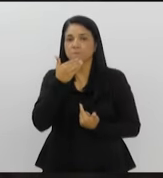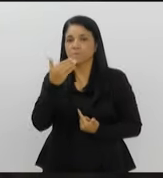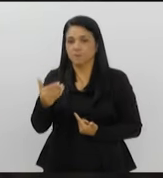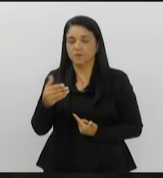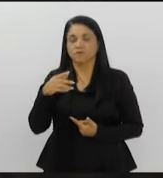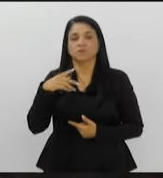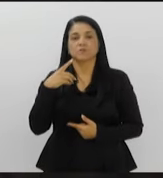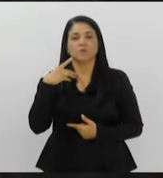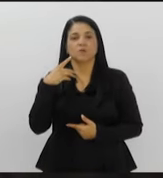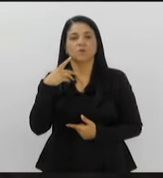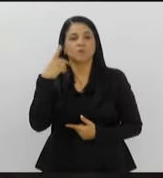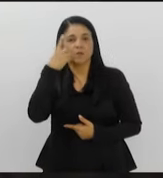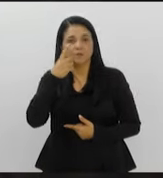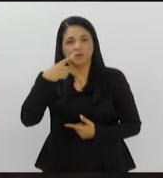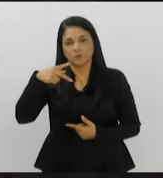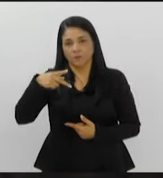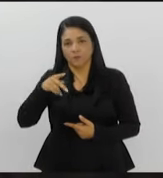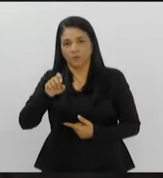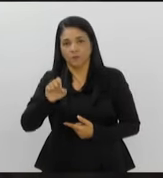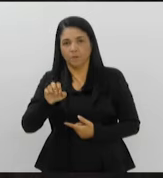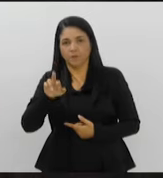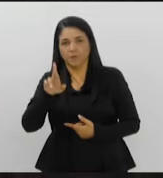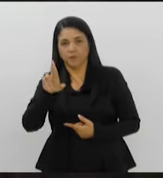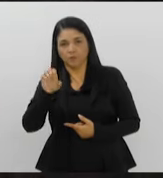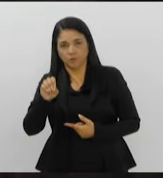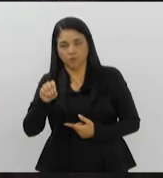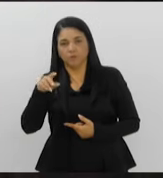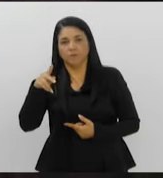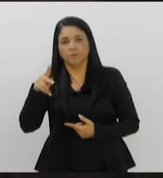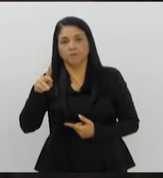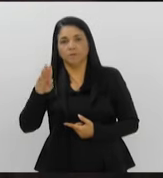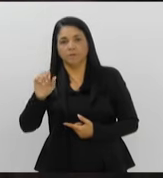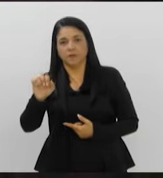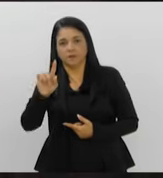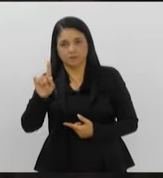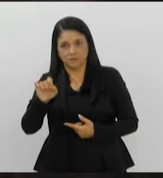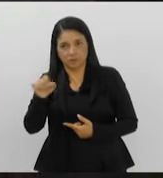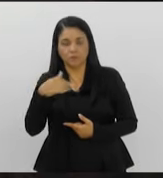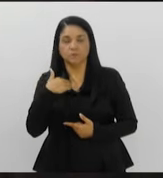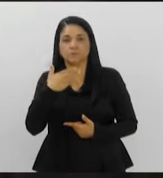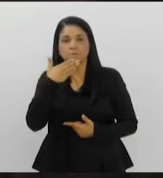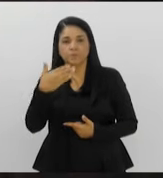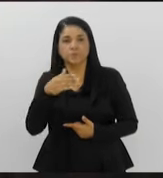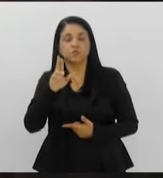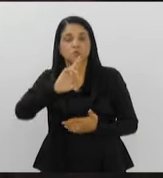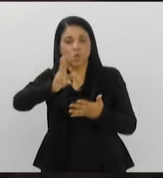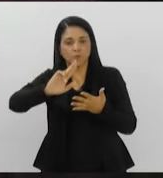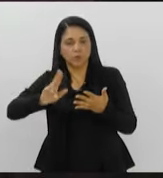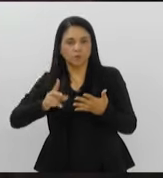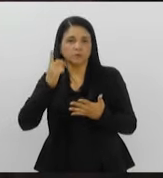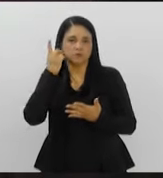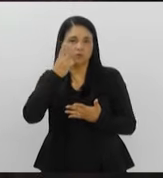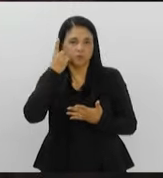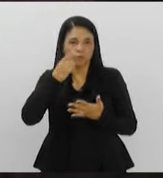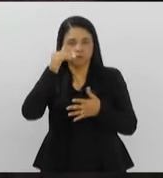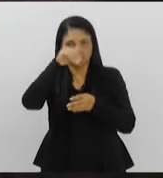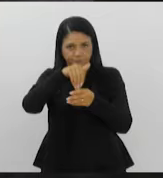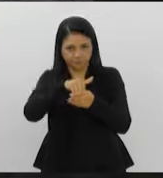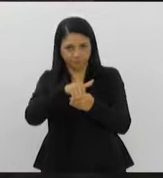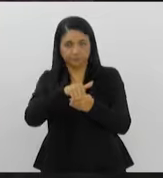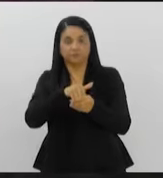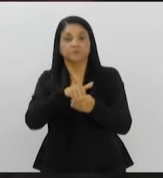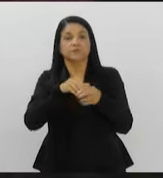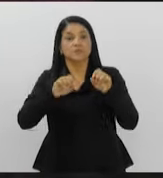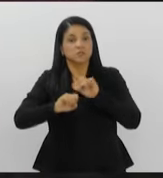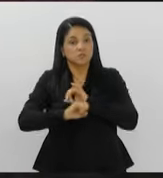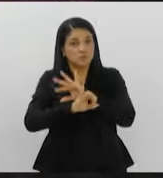Brazão que proceda à chamada nominal dos senhores deputados visando a eleição das procuradoras adjuntas. Esclareço